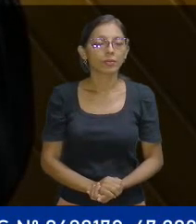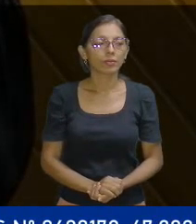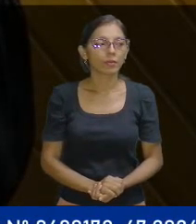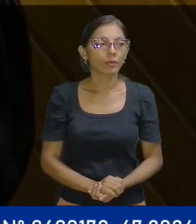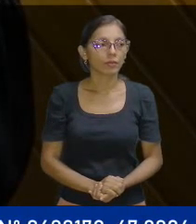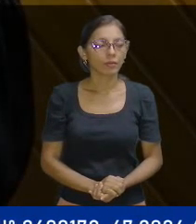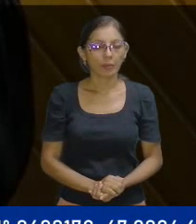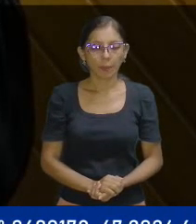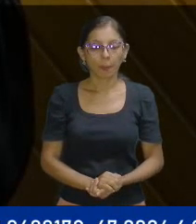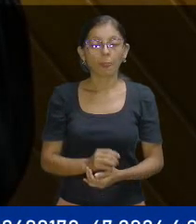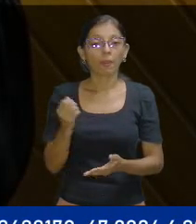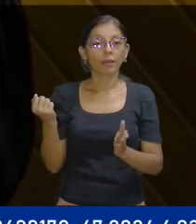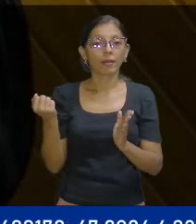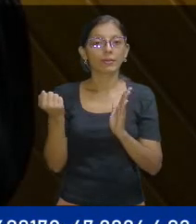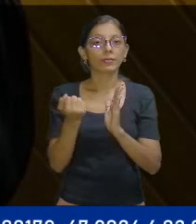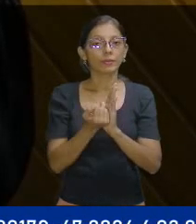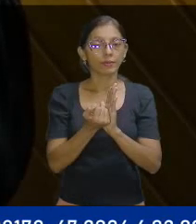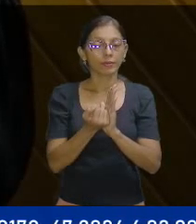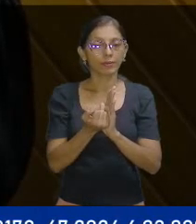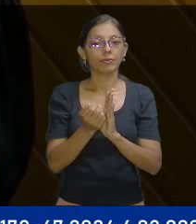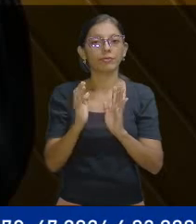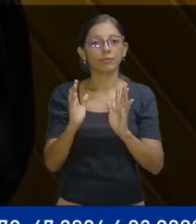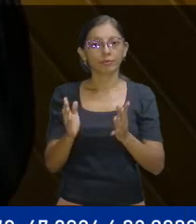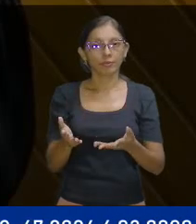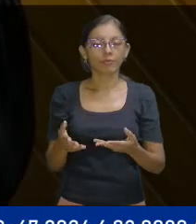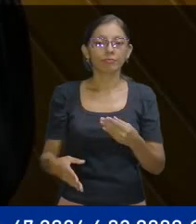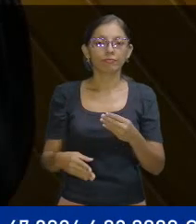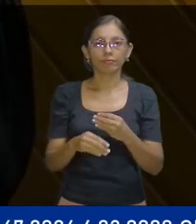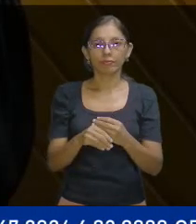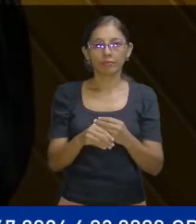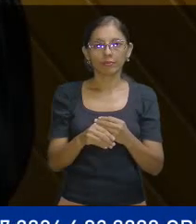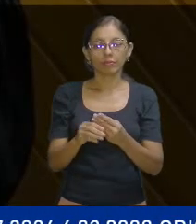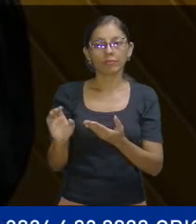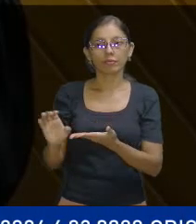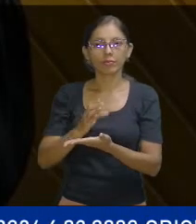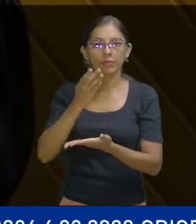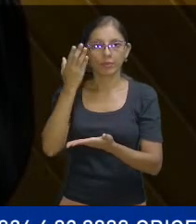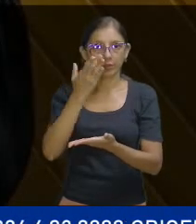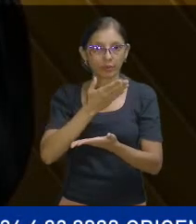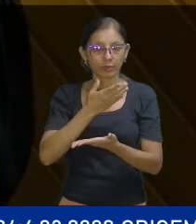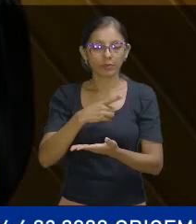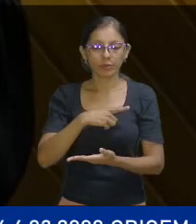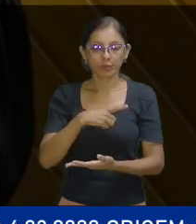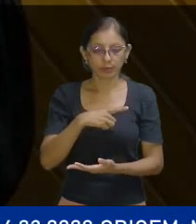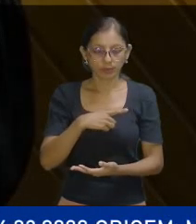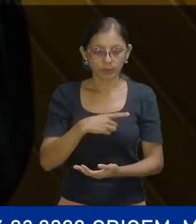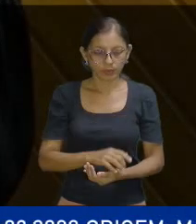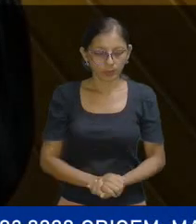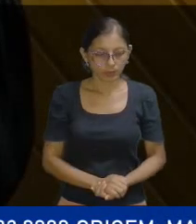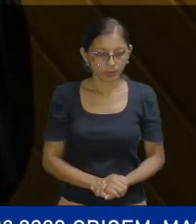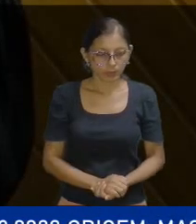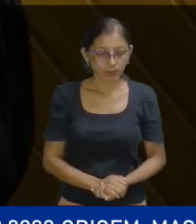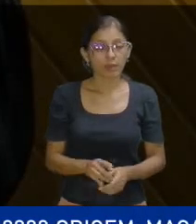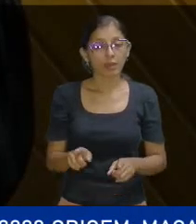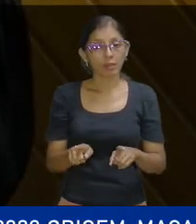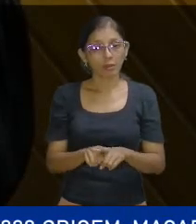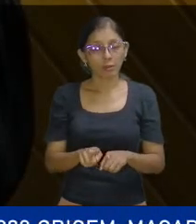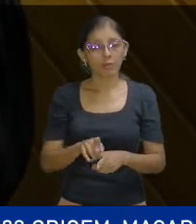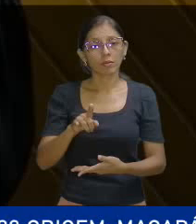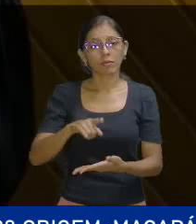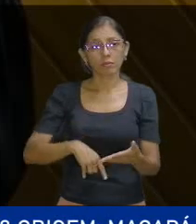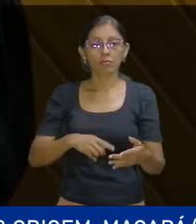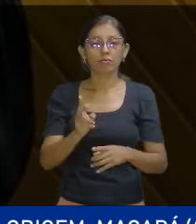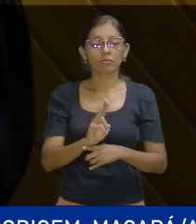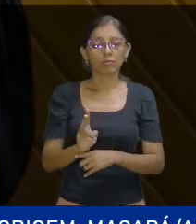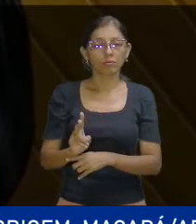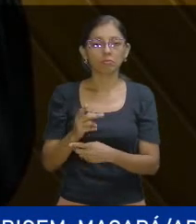encontram devidamente registradas no presente processo de contas. Além disso, a agremiação anexou as respectivas notas e esclareceu que